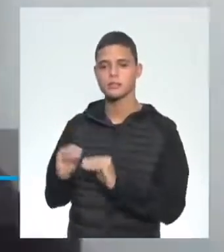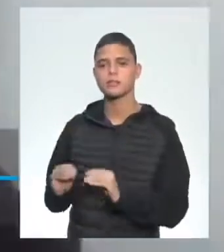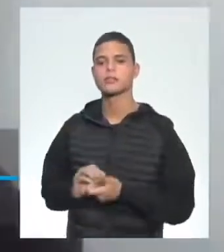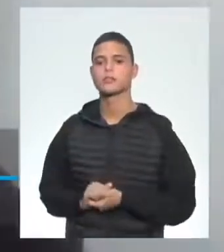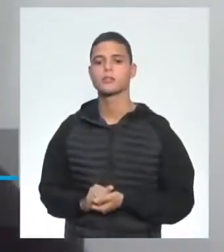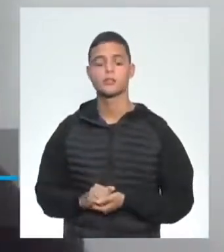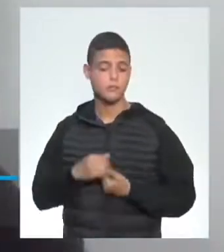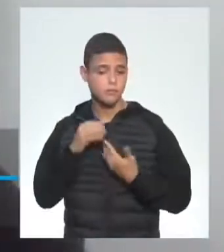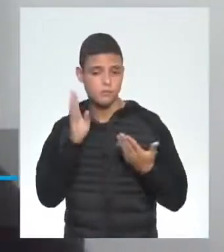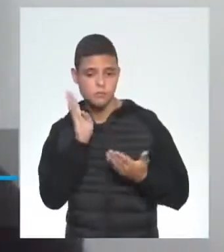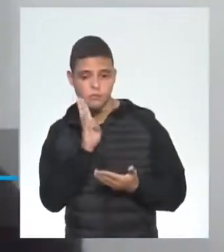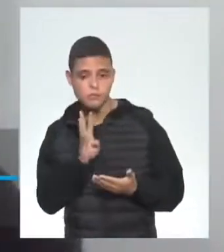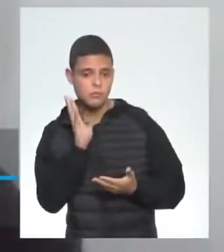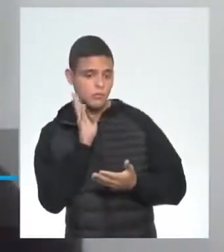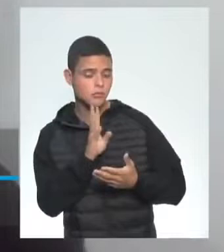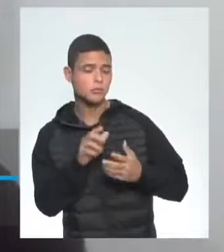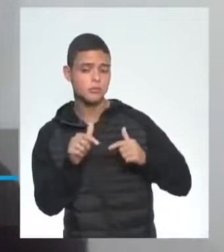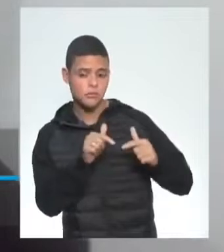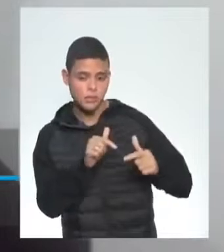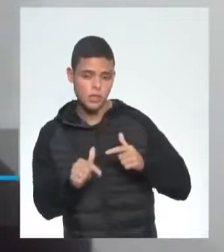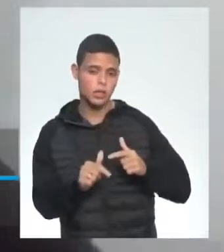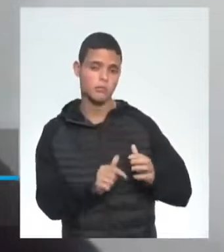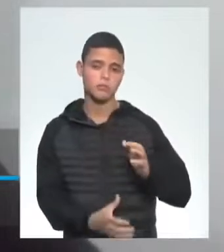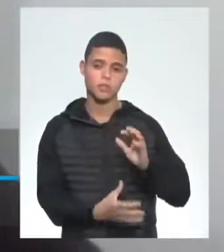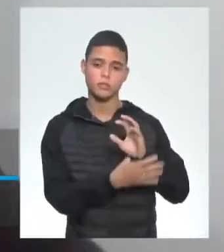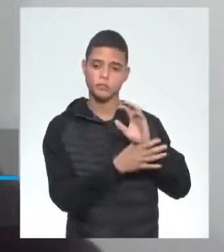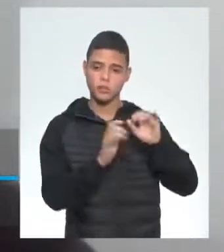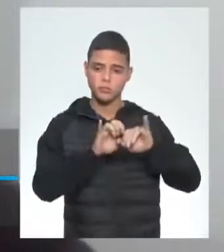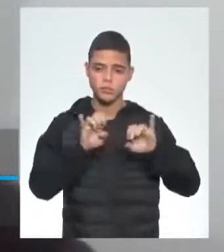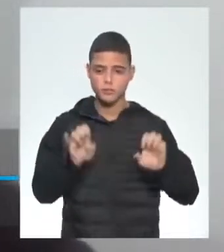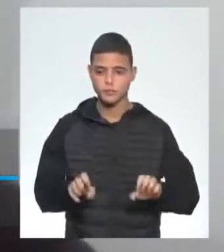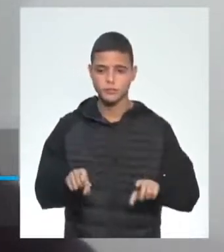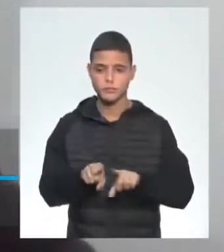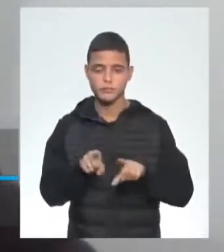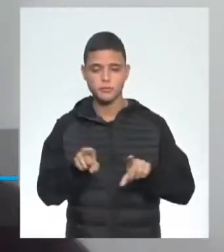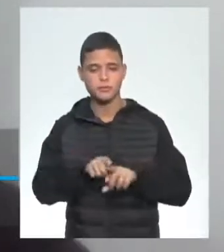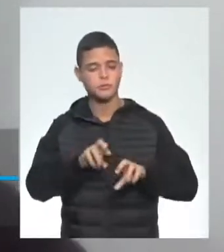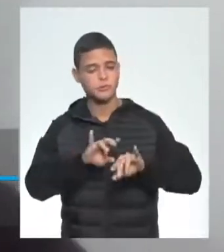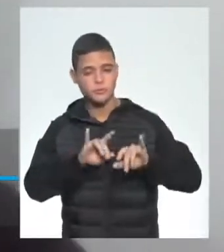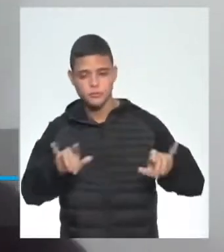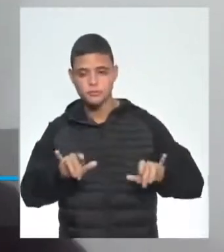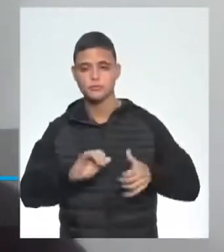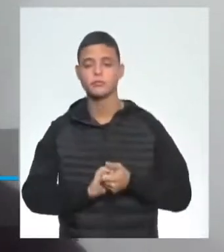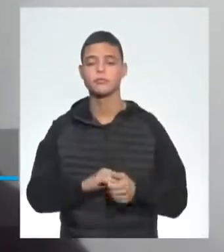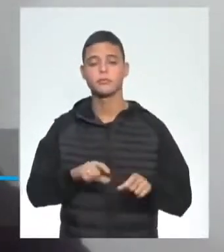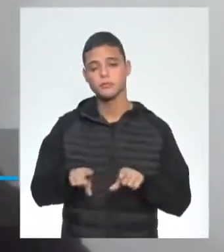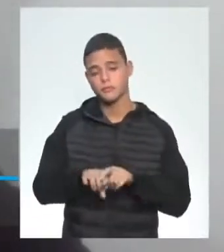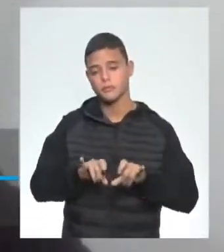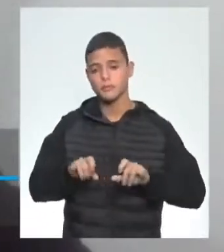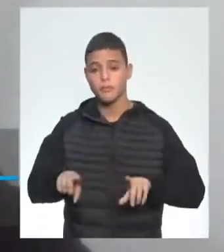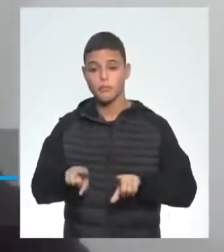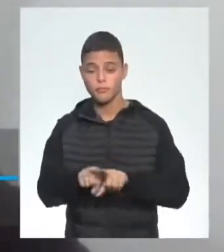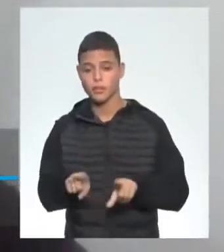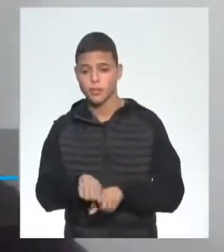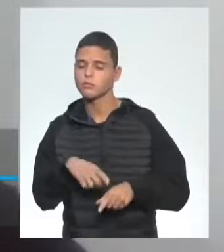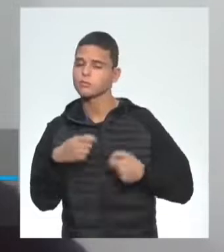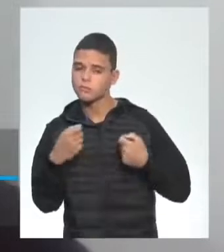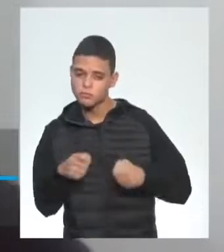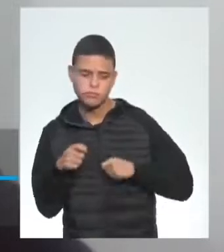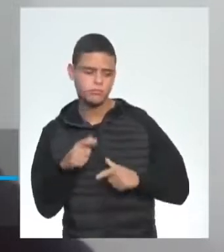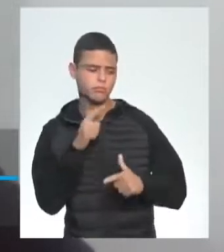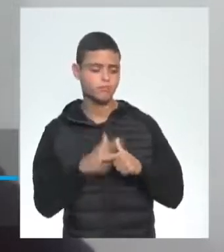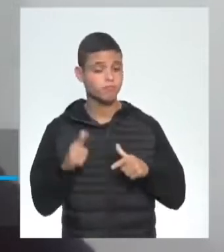Bacana, infraestrutura, trabalho, emprego. Eu acho bacana isso, porque nós temos que elogiar sim, nós temos que ficar atentos para os